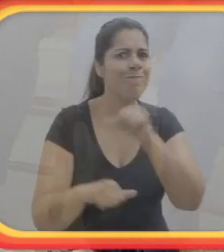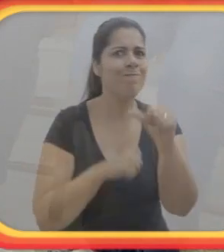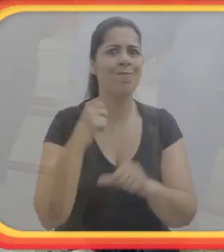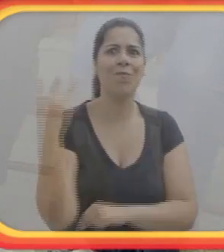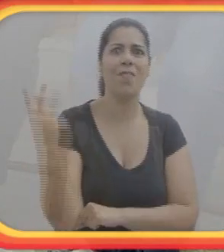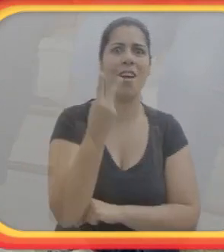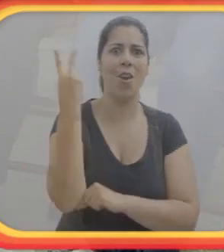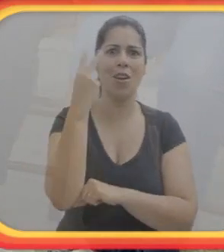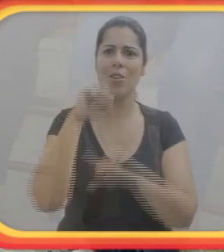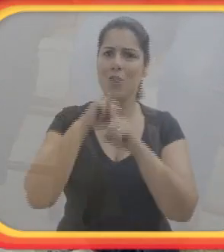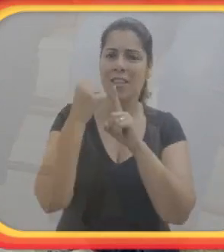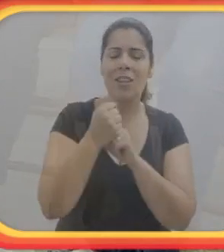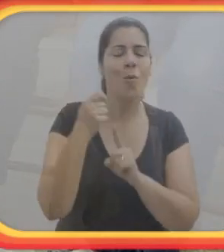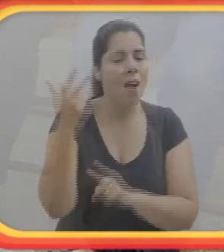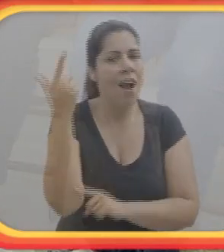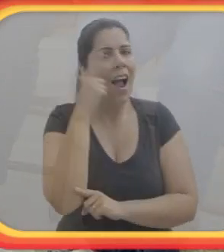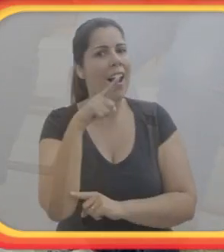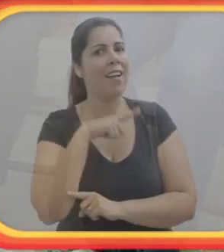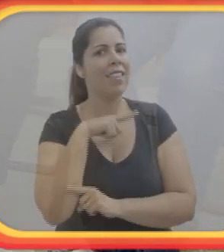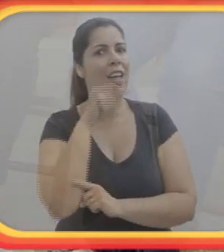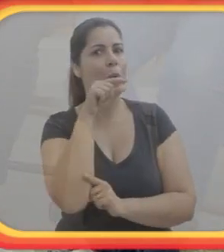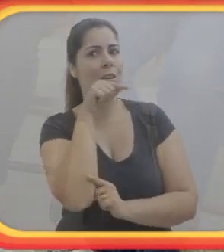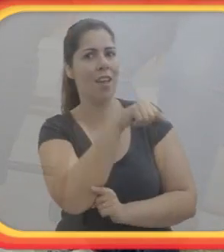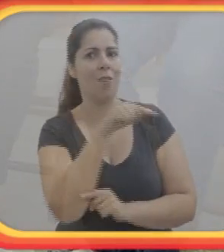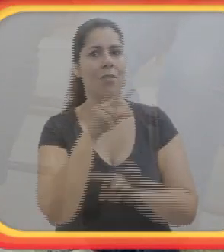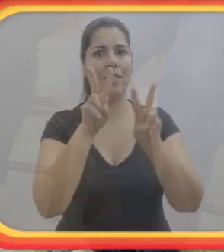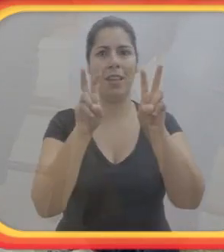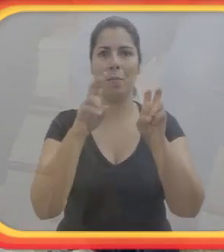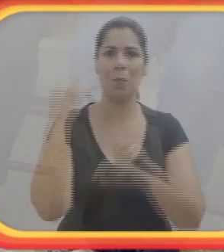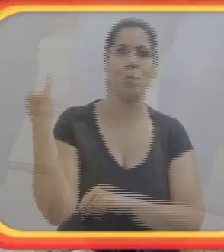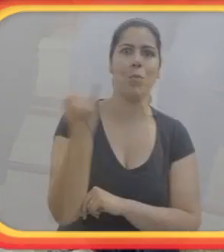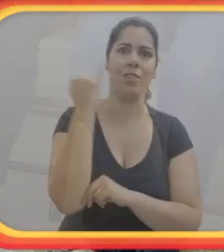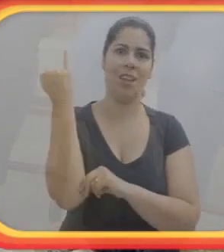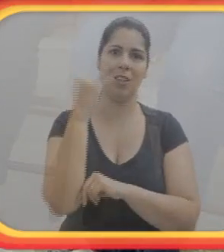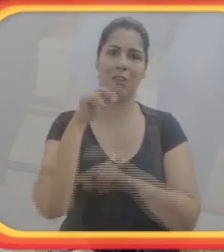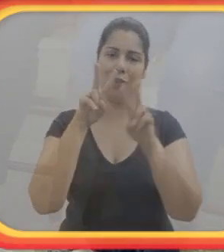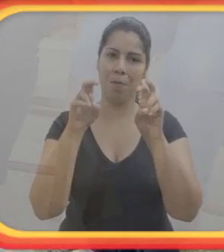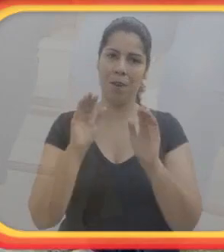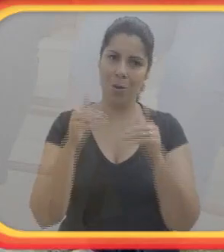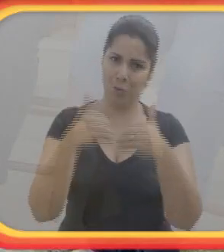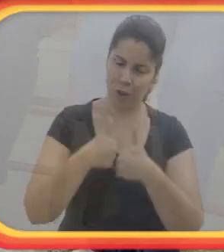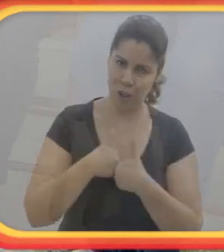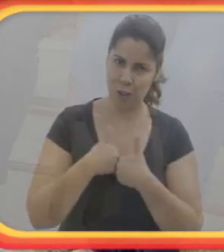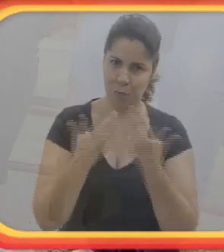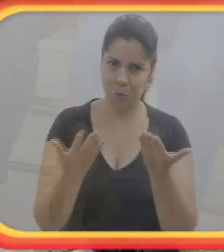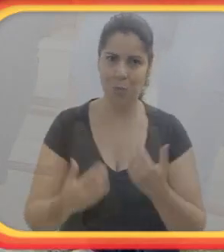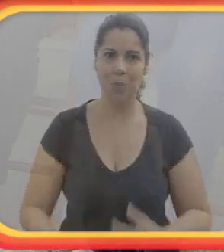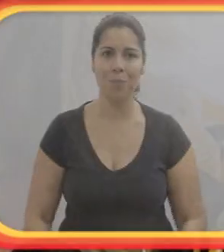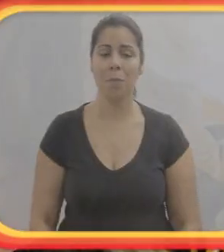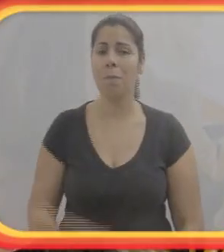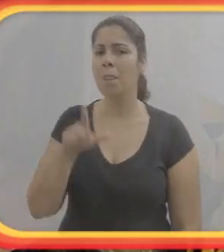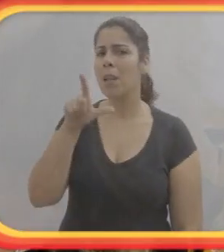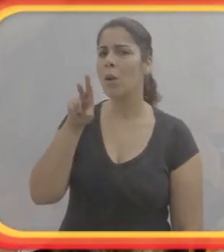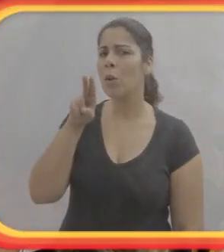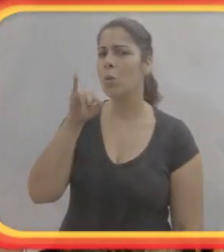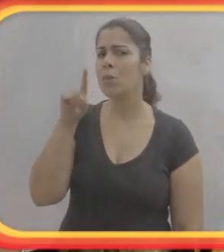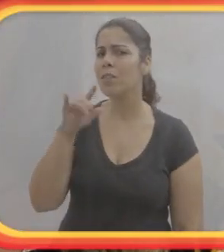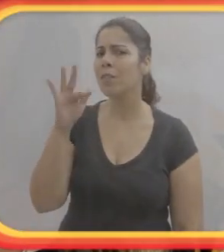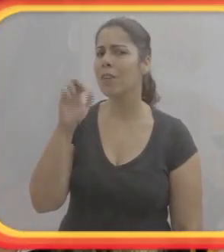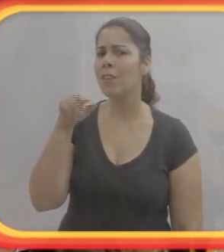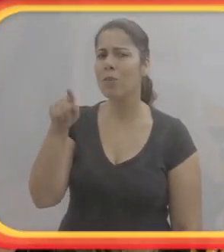da Rafaela. Então, acho que todos esses olhares são super válidos, acrescentam, acho que enriquece a sociedade.